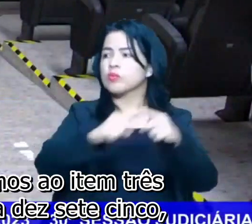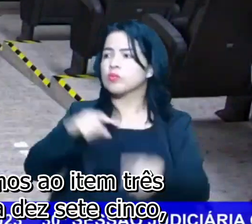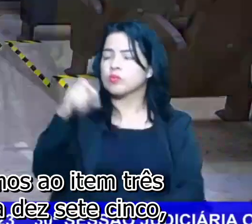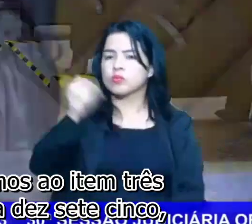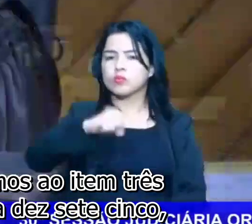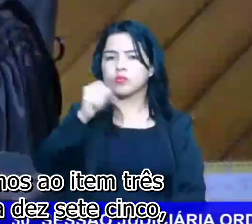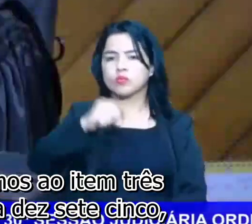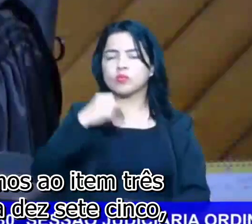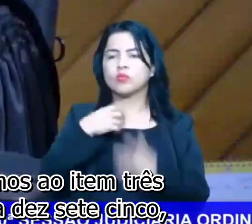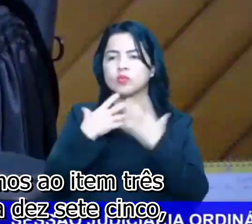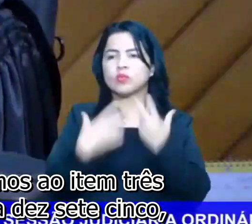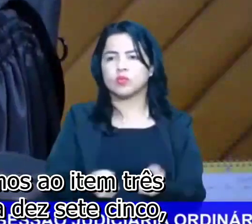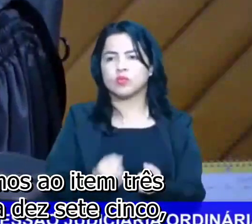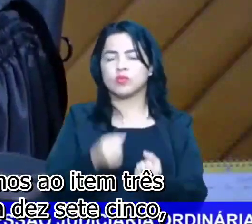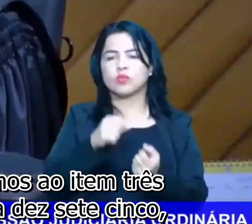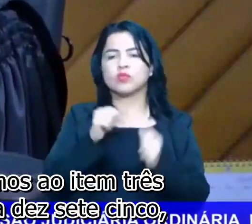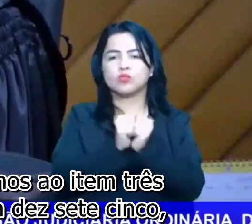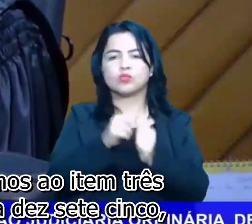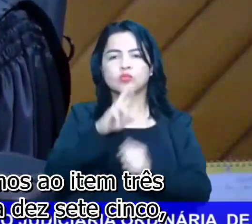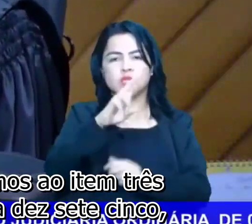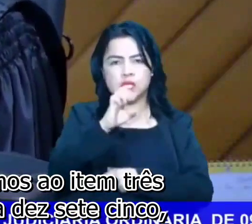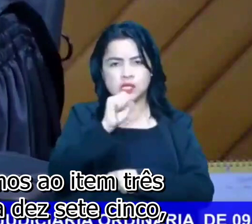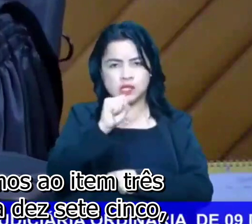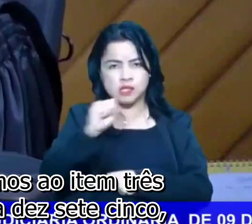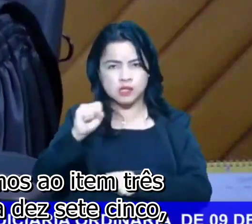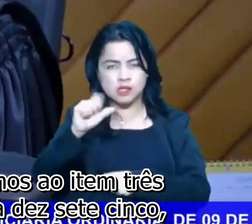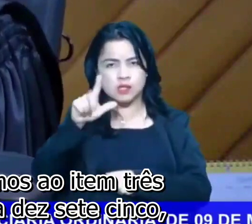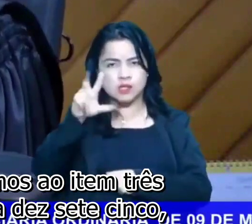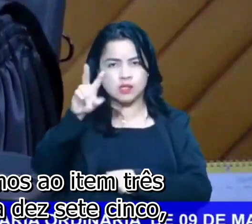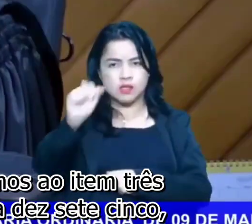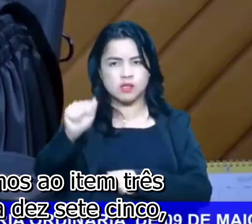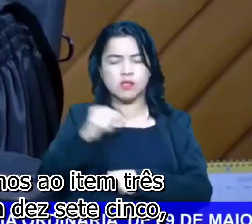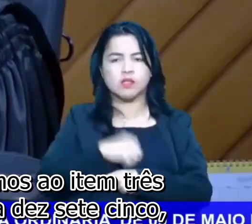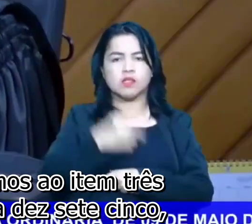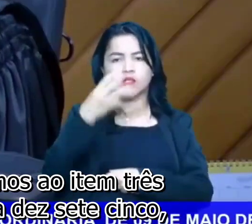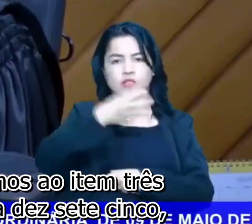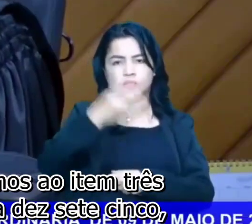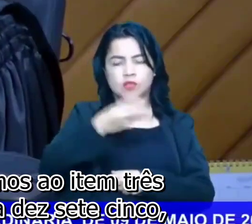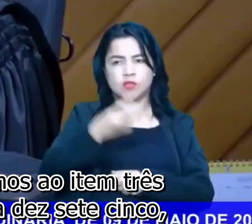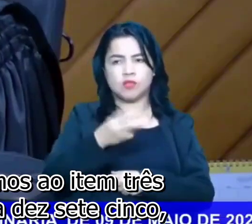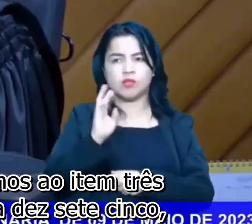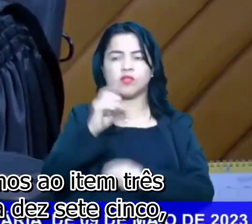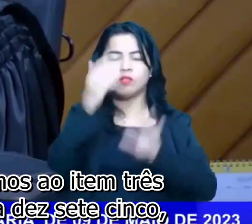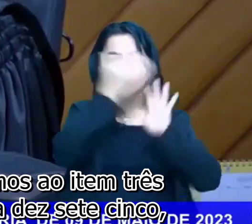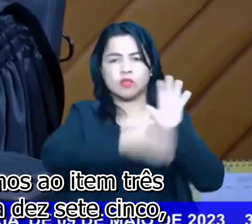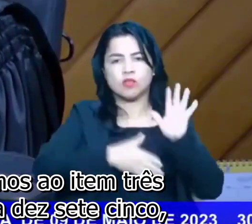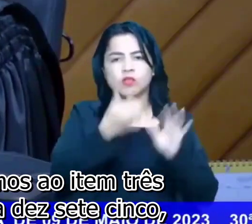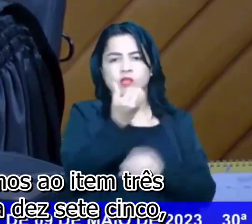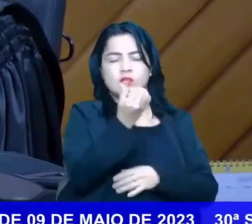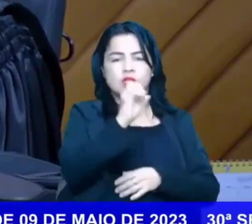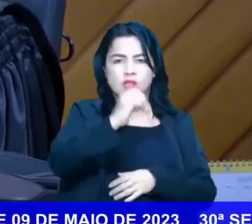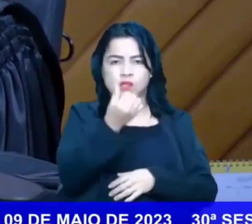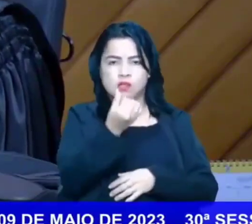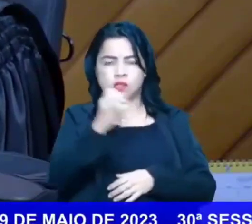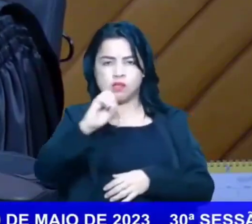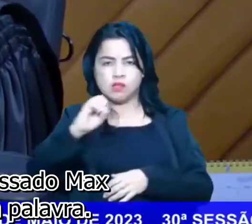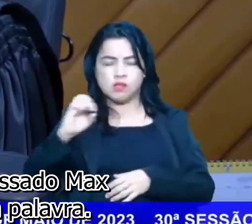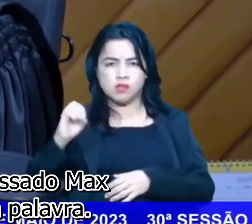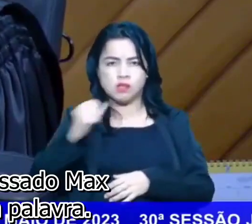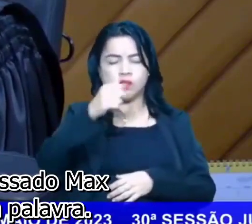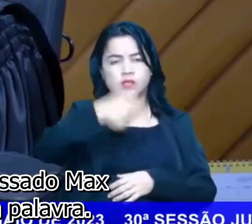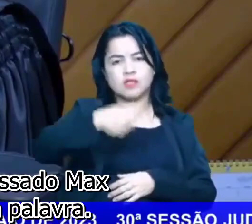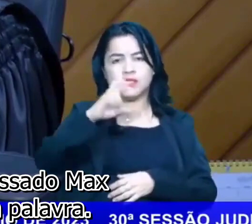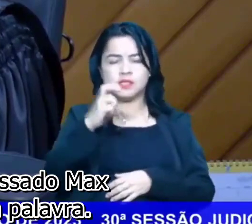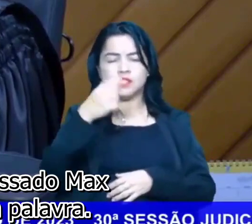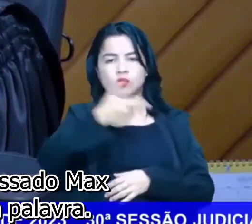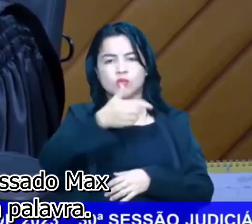estão aprovadas as contas com ressalvas. Vamos ao item 3, doutora Paola. É a prestação de contas 060-1075 de